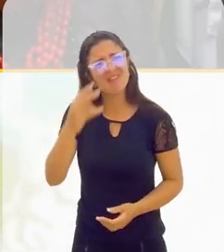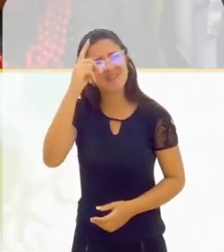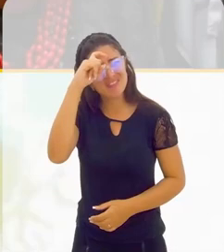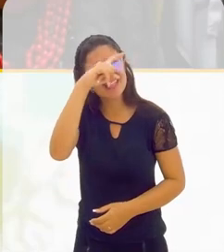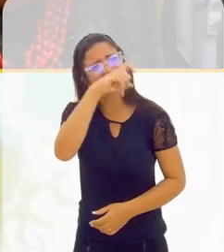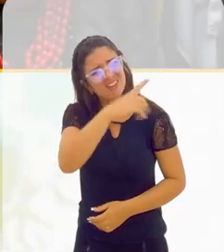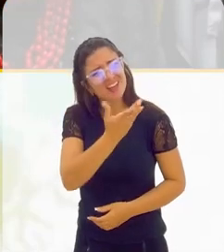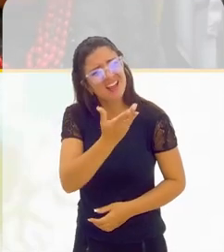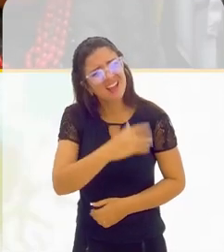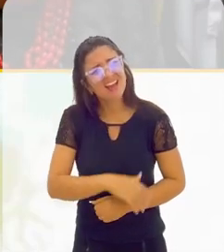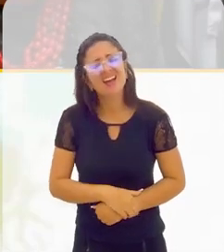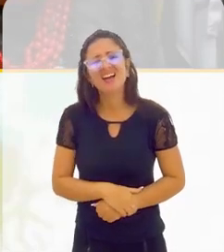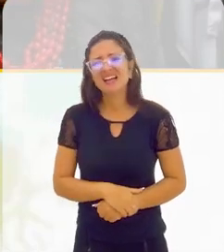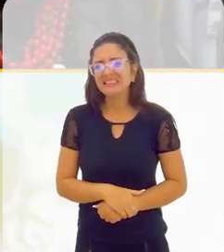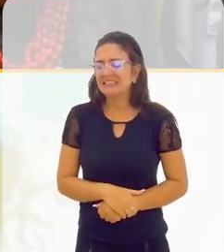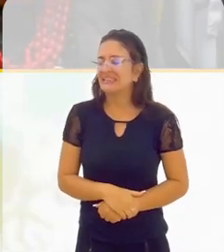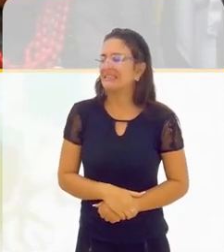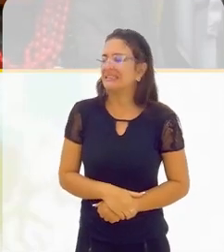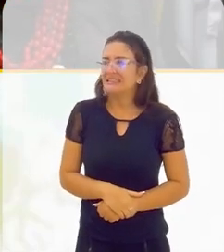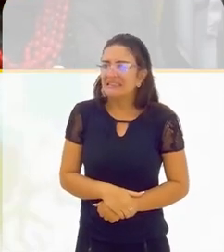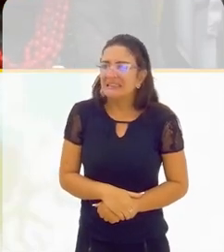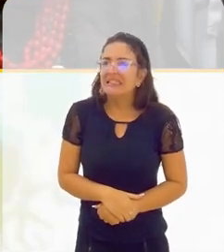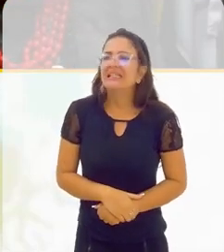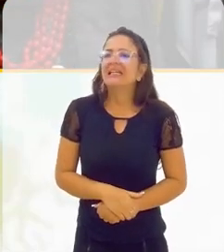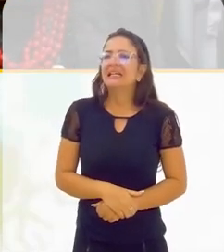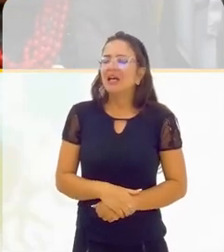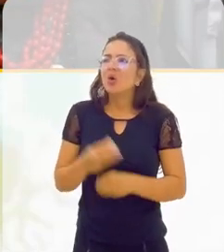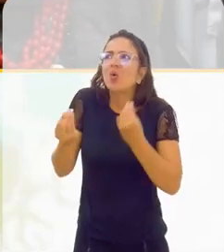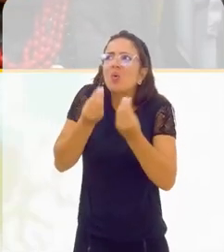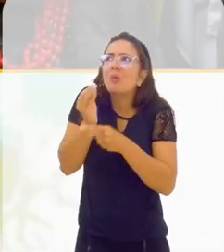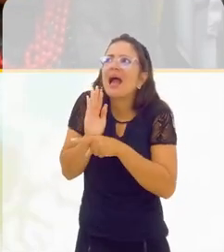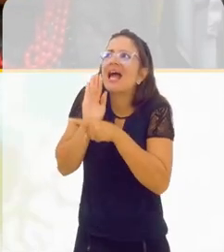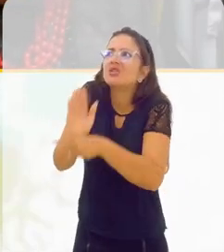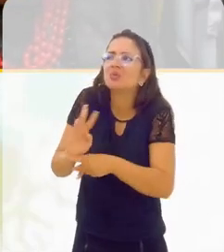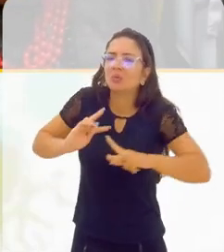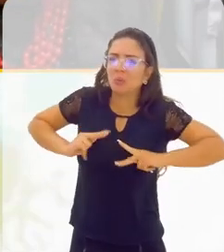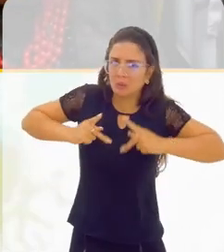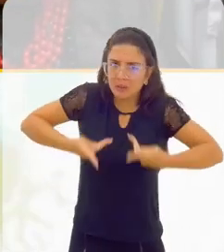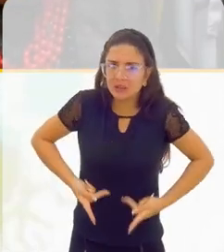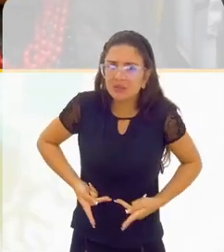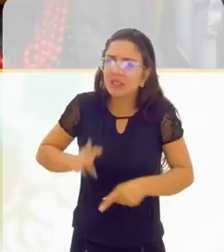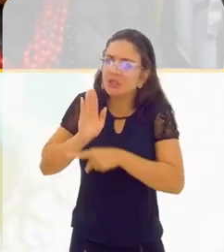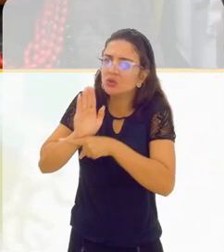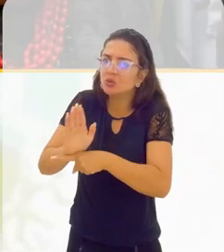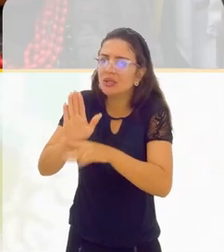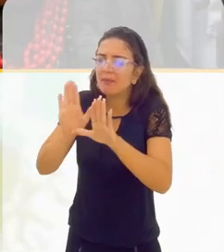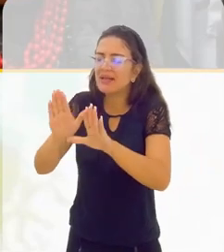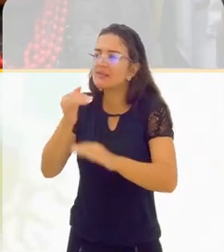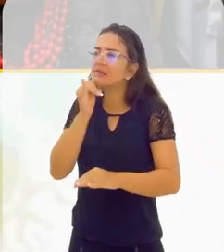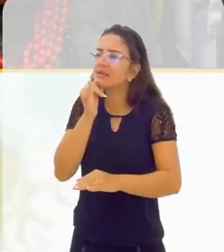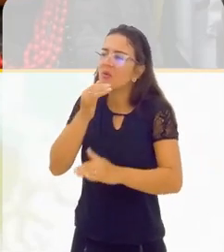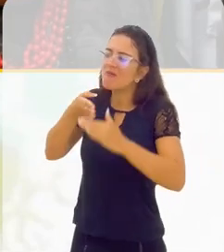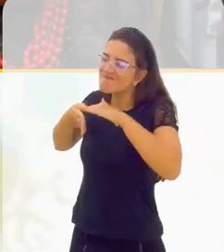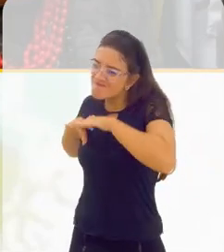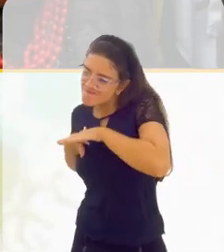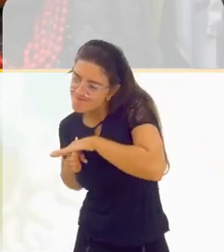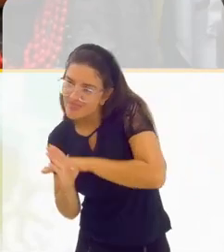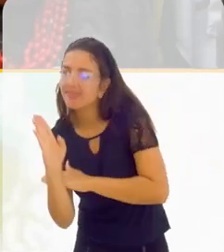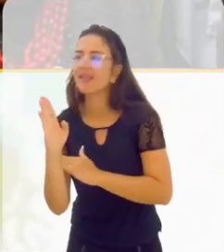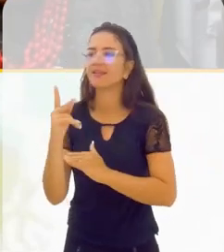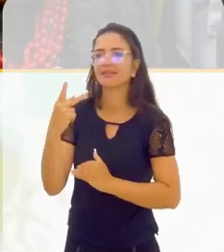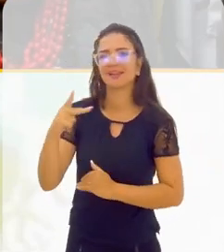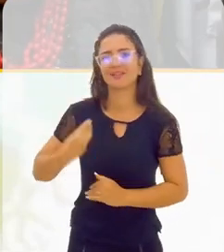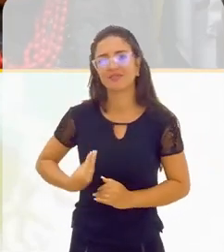ser muito muito legal uma assistência humanizada mas ao mesmo tempo não mergulhar